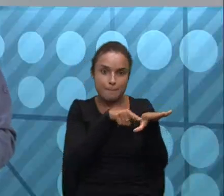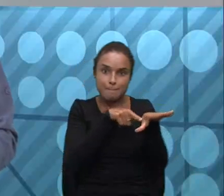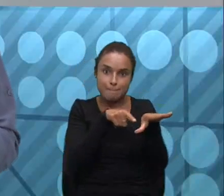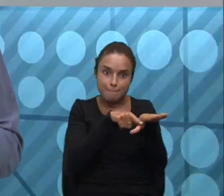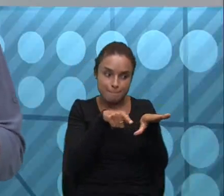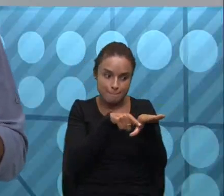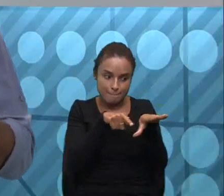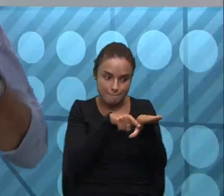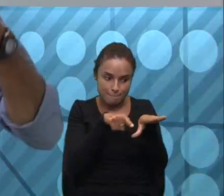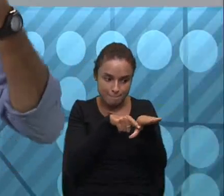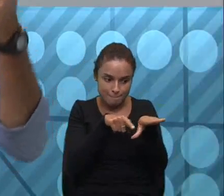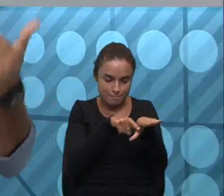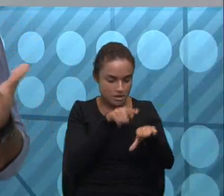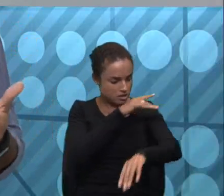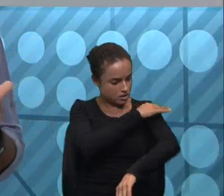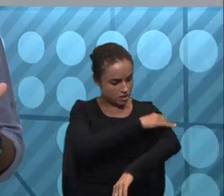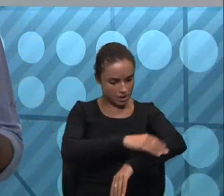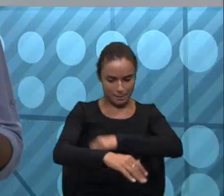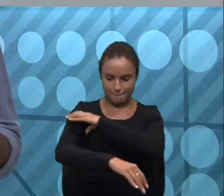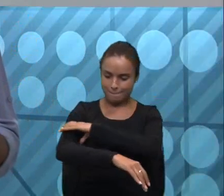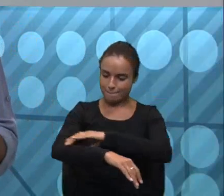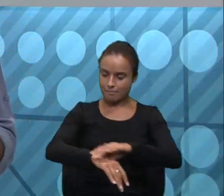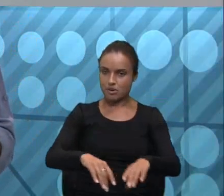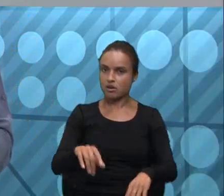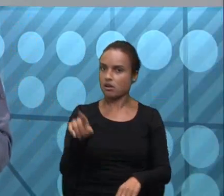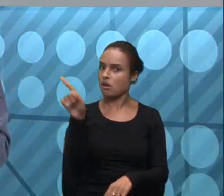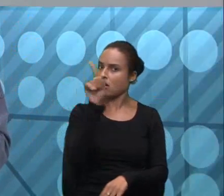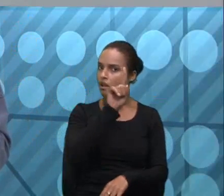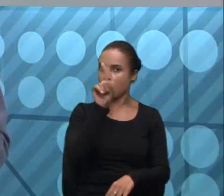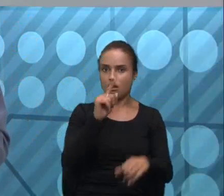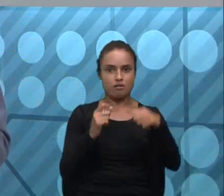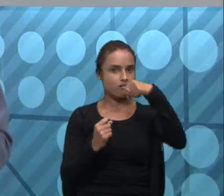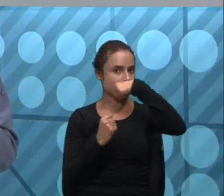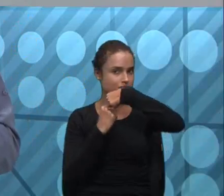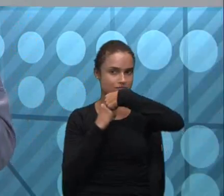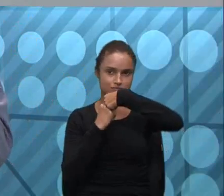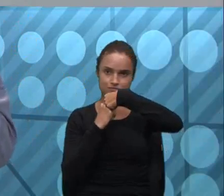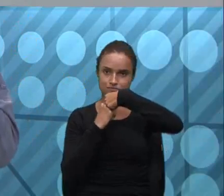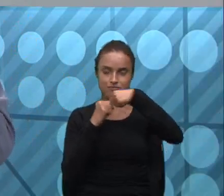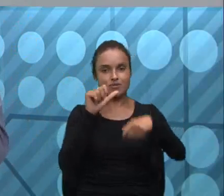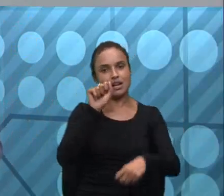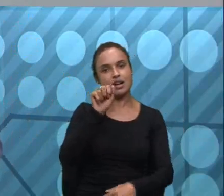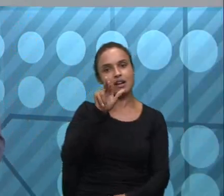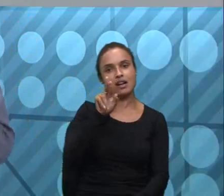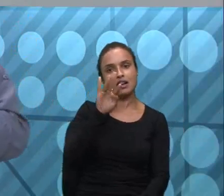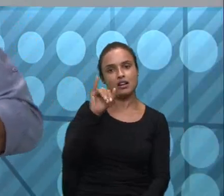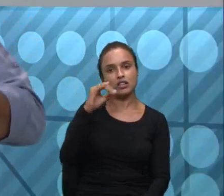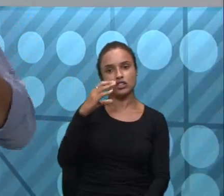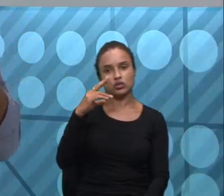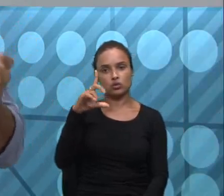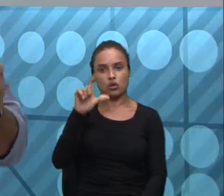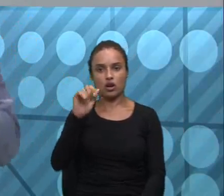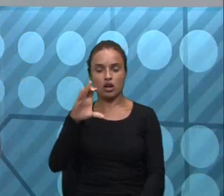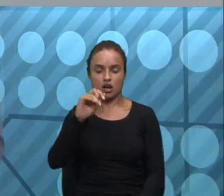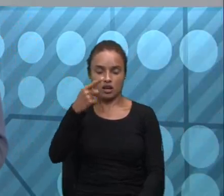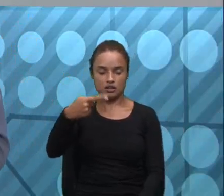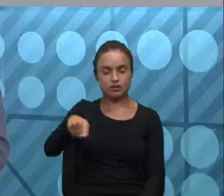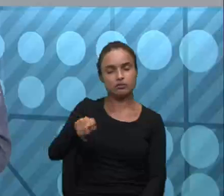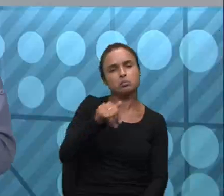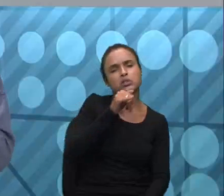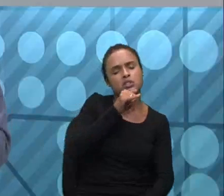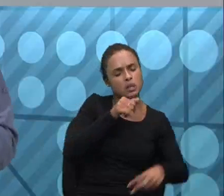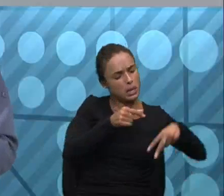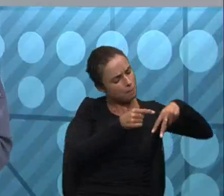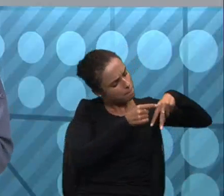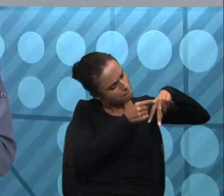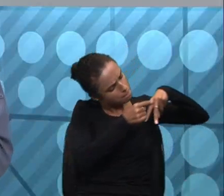articulação. Lembra? É segmento. Certo? Então, por exemplo, digamos que eu falo na perna. Quando a